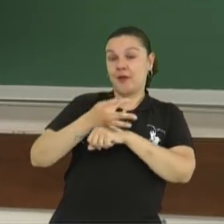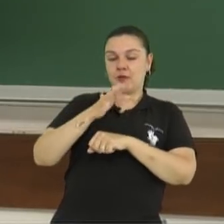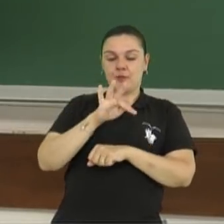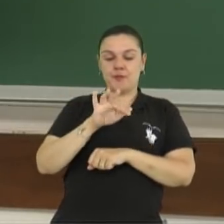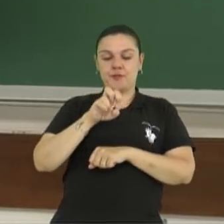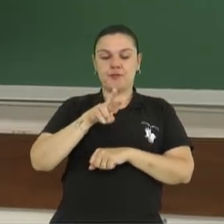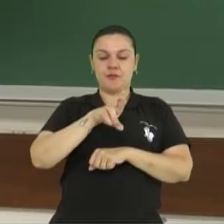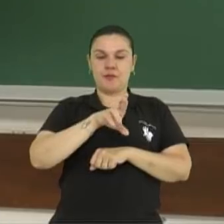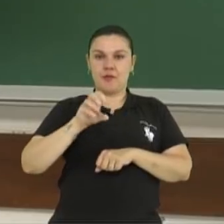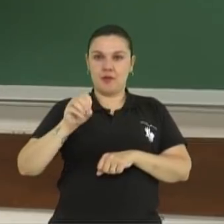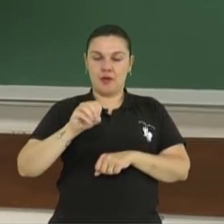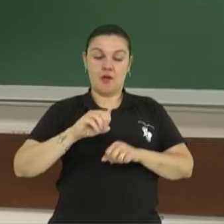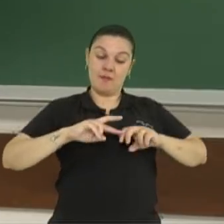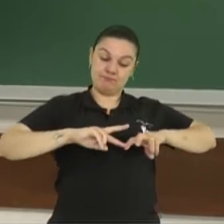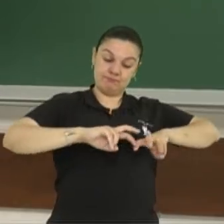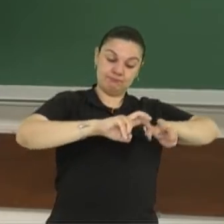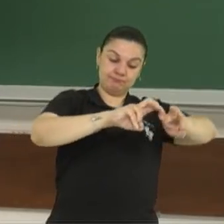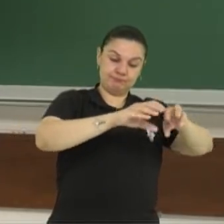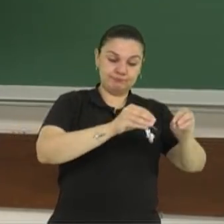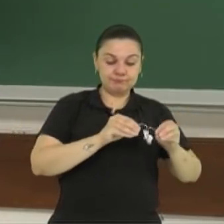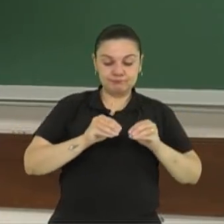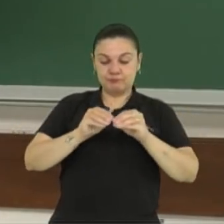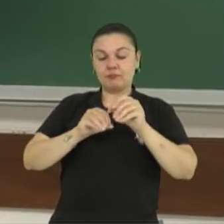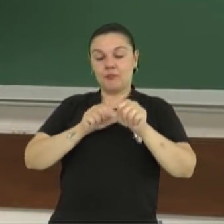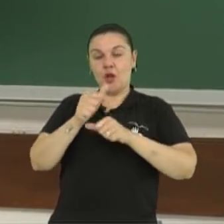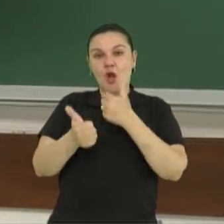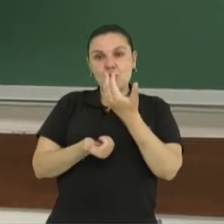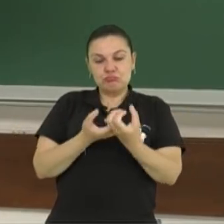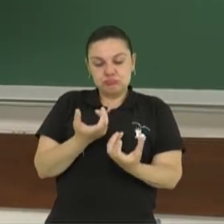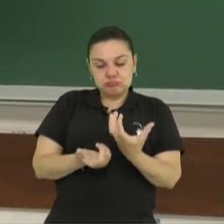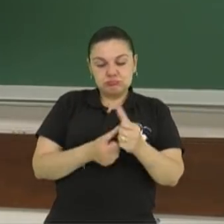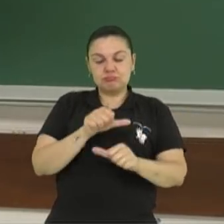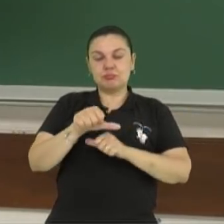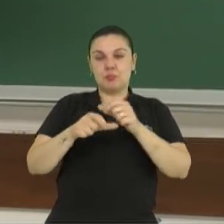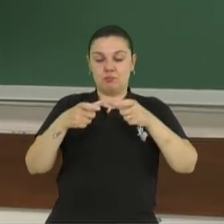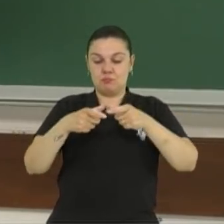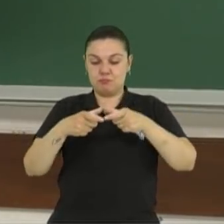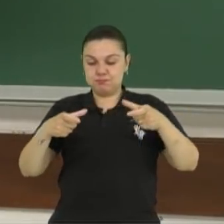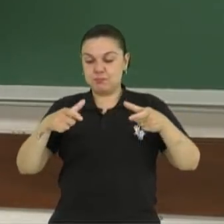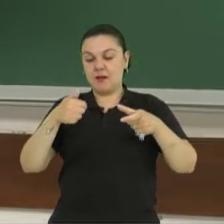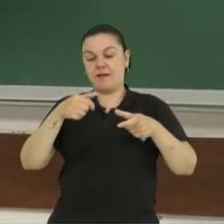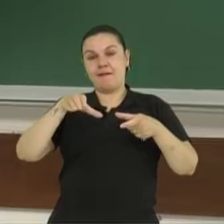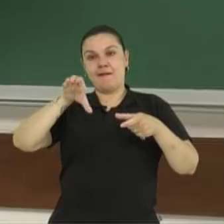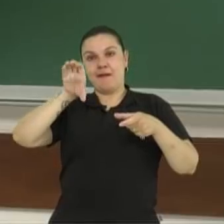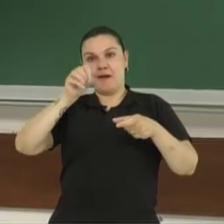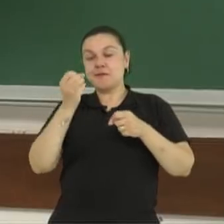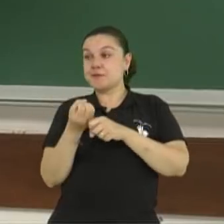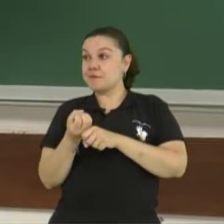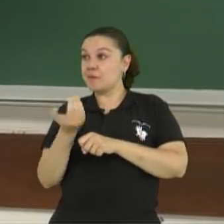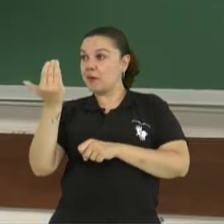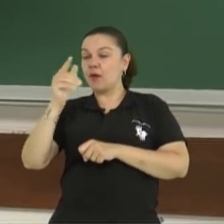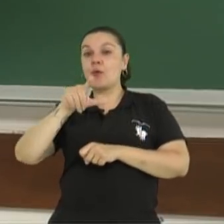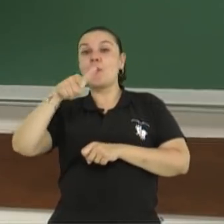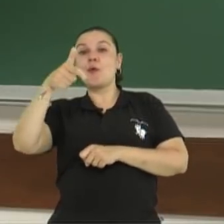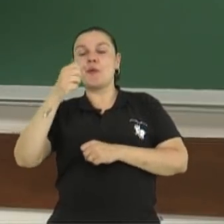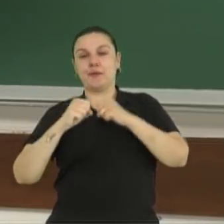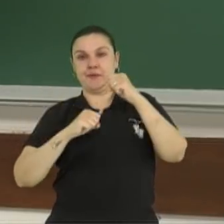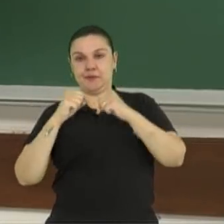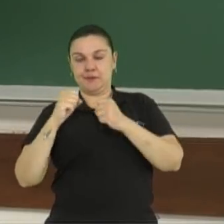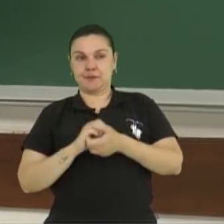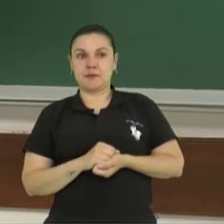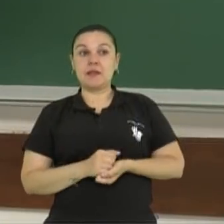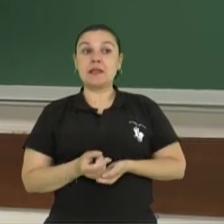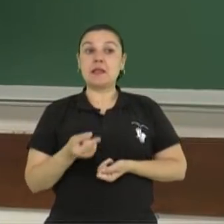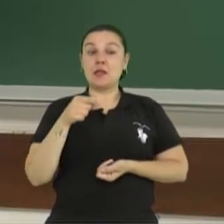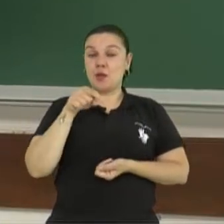O ferro vai passar por um processo ali, onde vai se transformar em barras de aços e vai ser enviada para outra indústria.